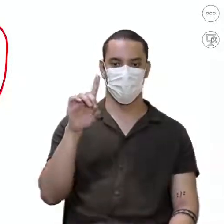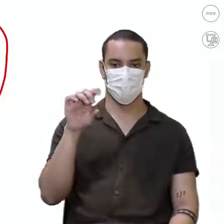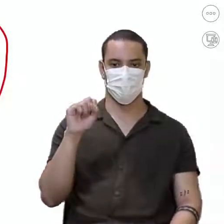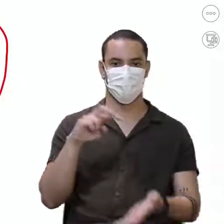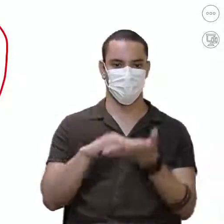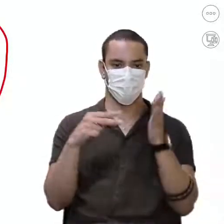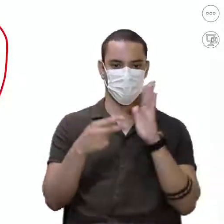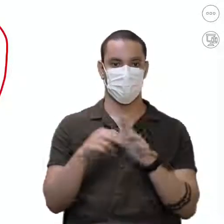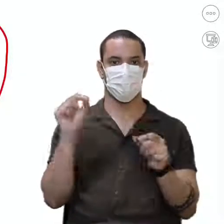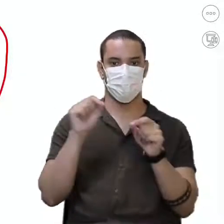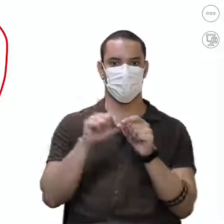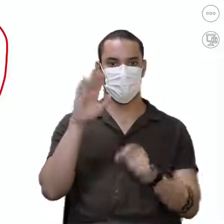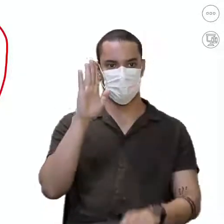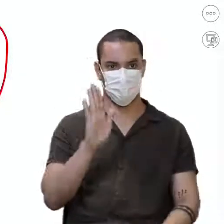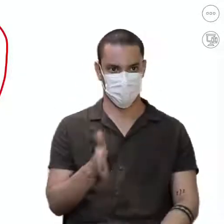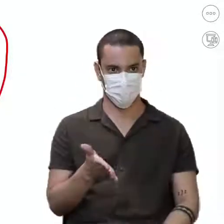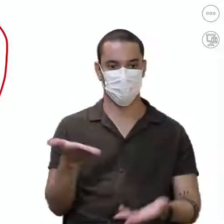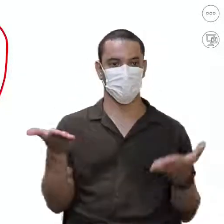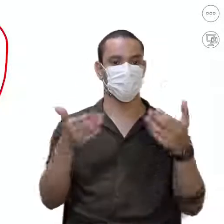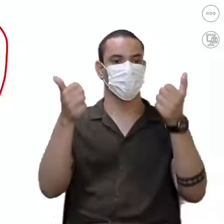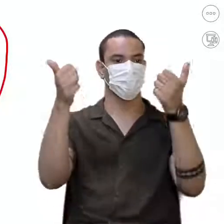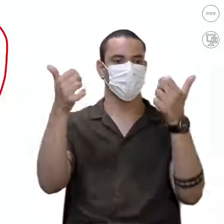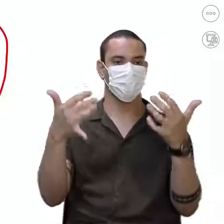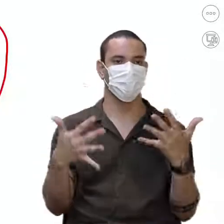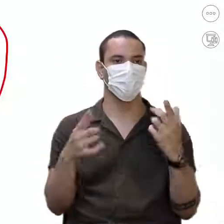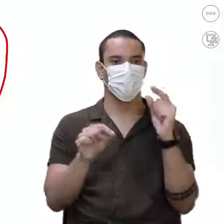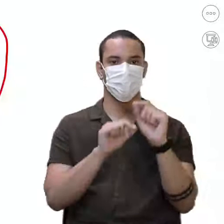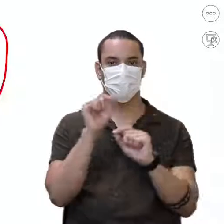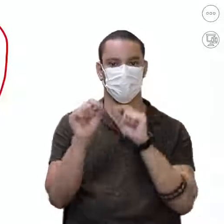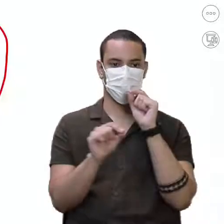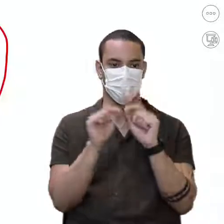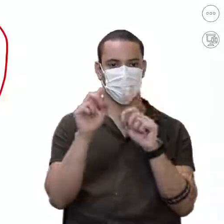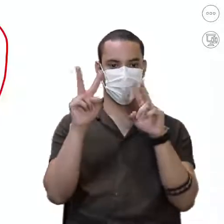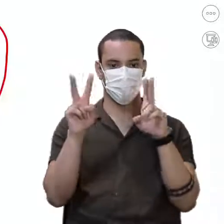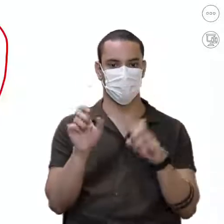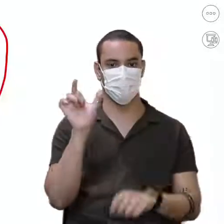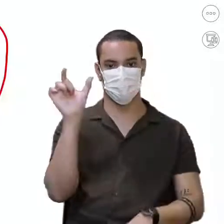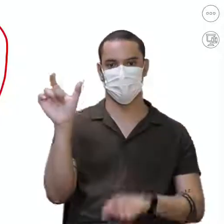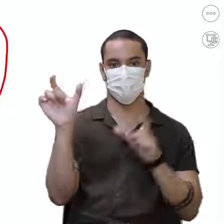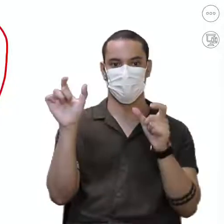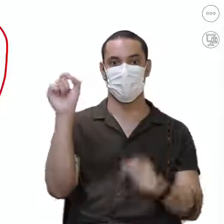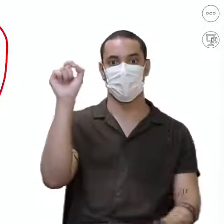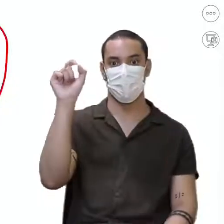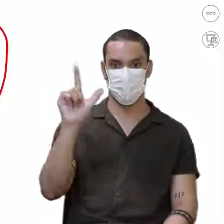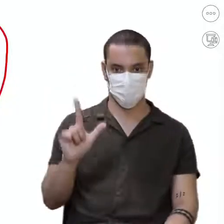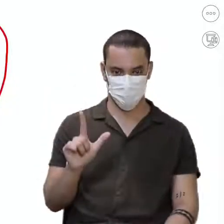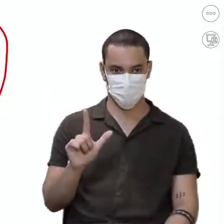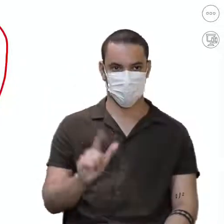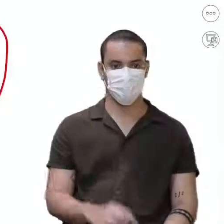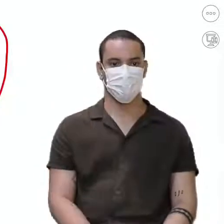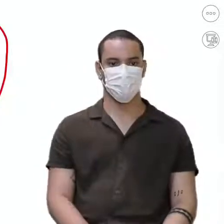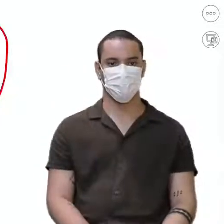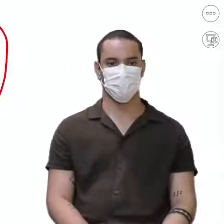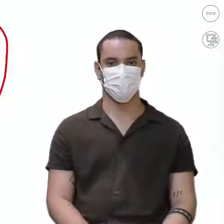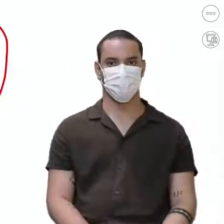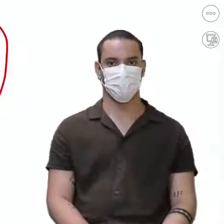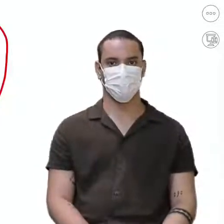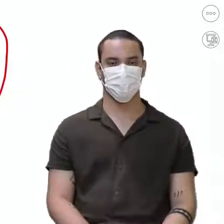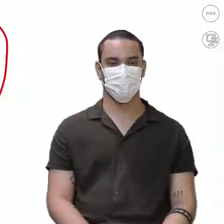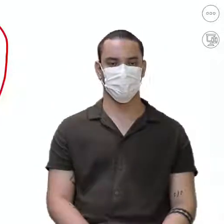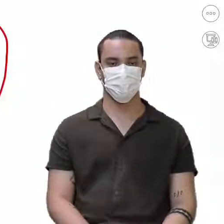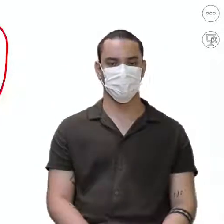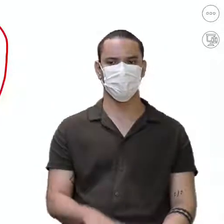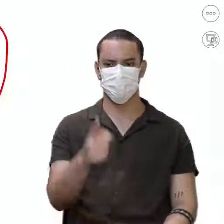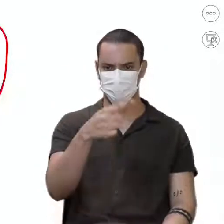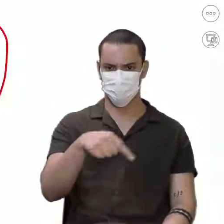tá? Agora eu preciso falar algo para vocês em respeito a essas duas palavras de azul que nós estamos vendo, a palavra precede aqui.